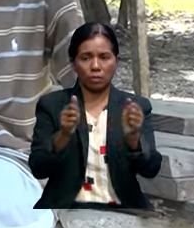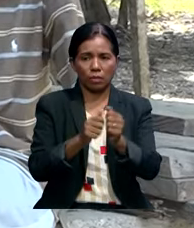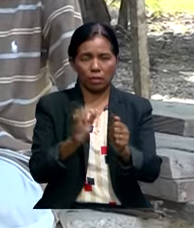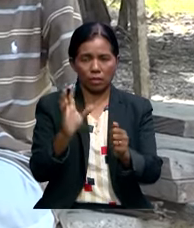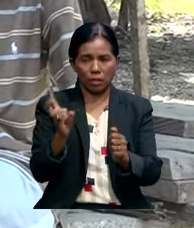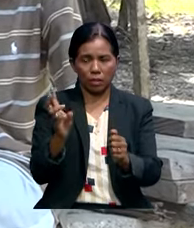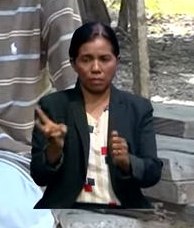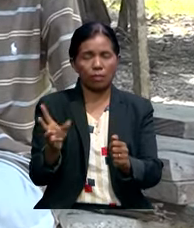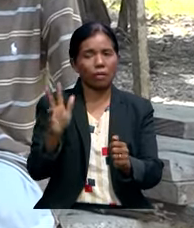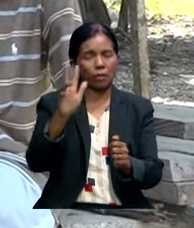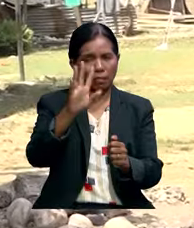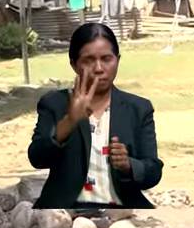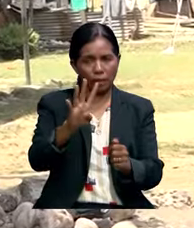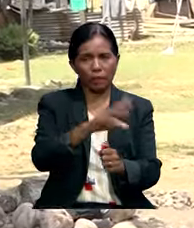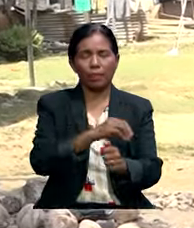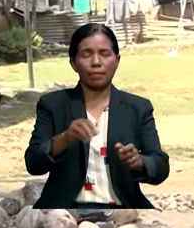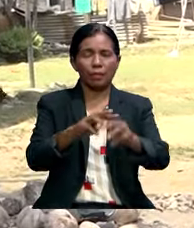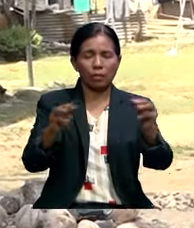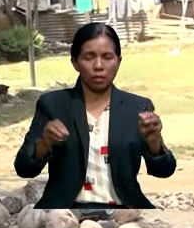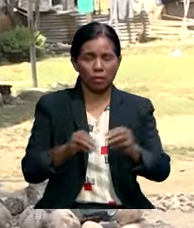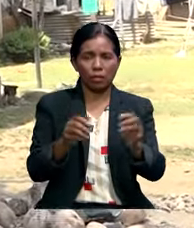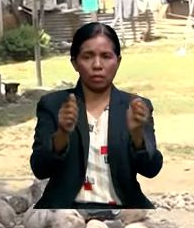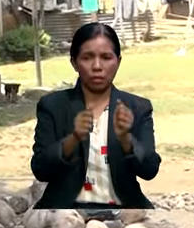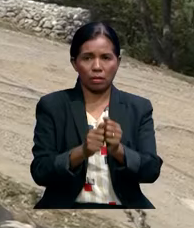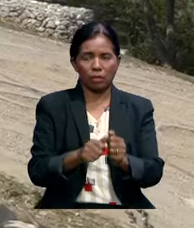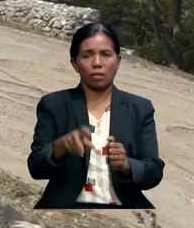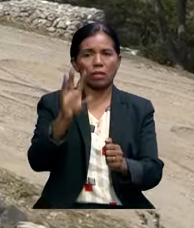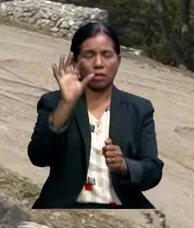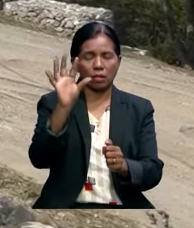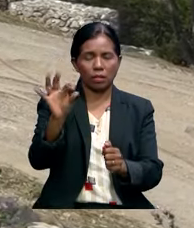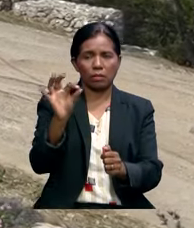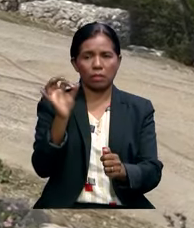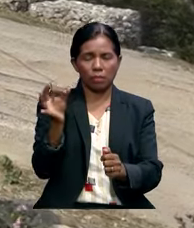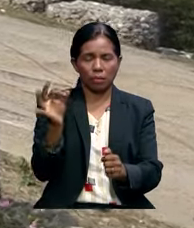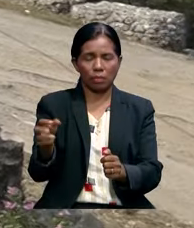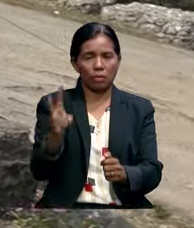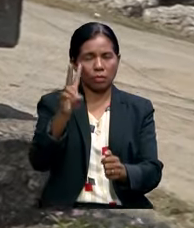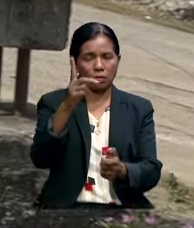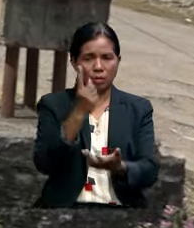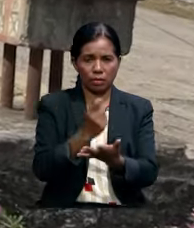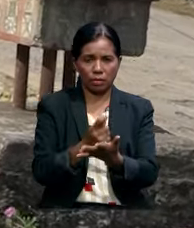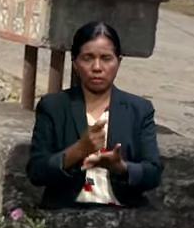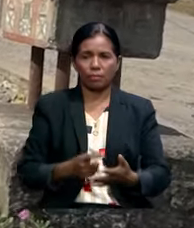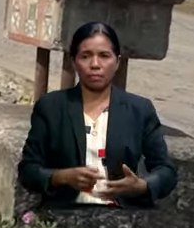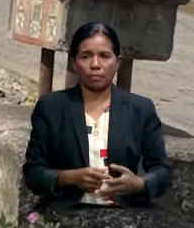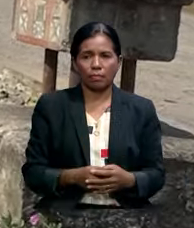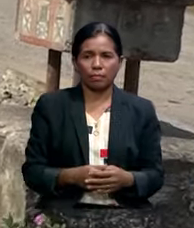Recinhat. No total população município Lautén, Ramutuk, Rihun, Cianulo, Recinrua, Liu. Equipa cobertura, GMN.